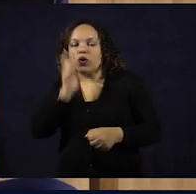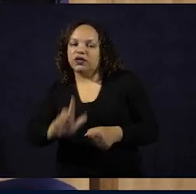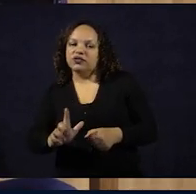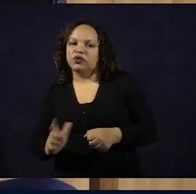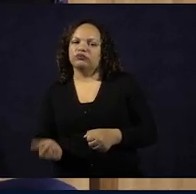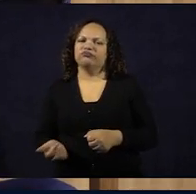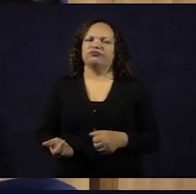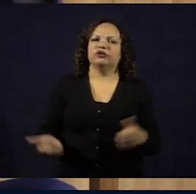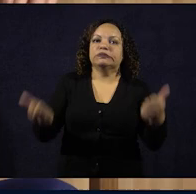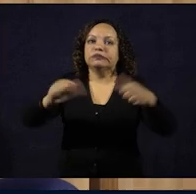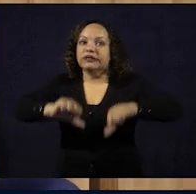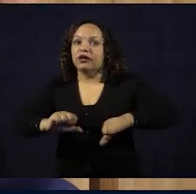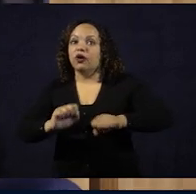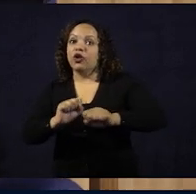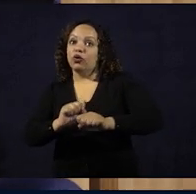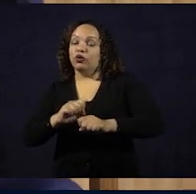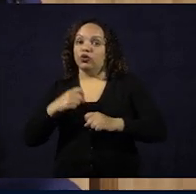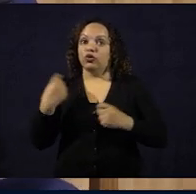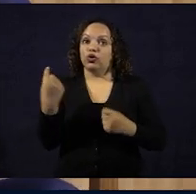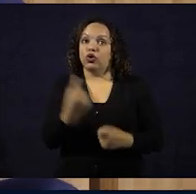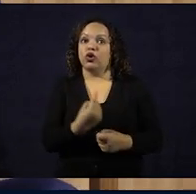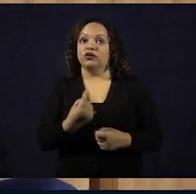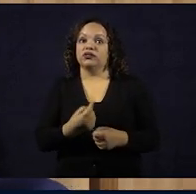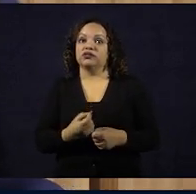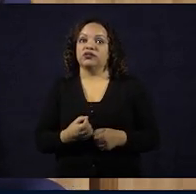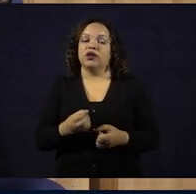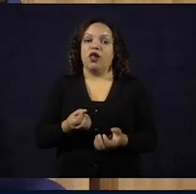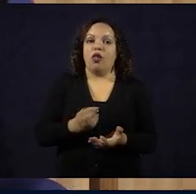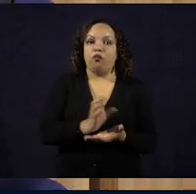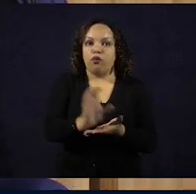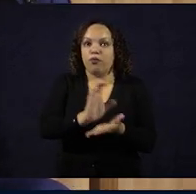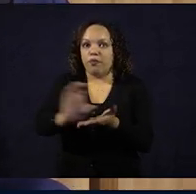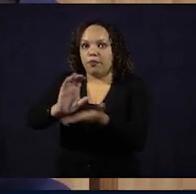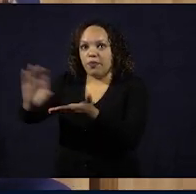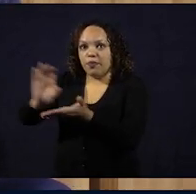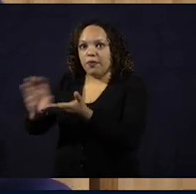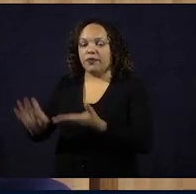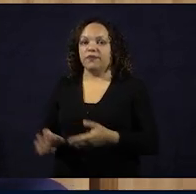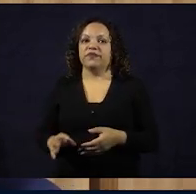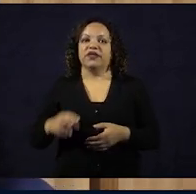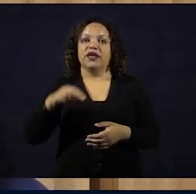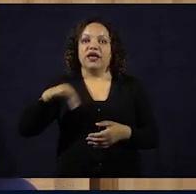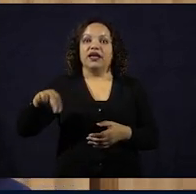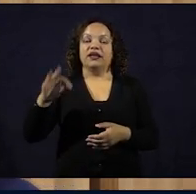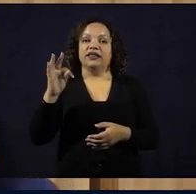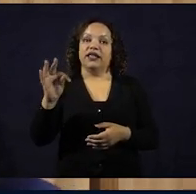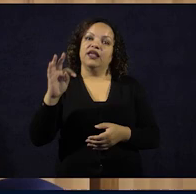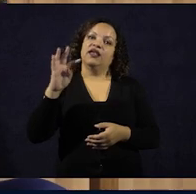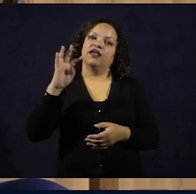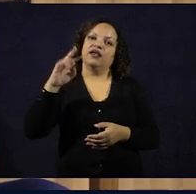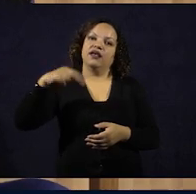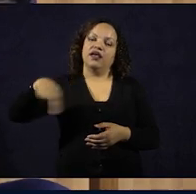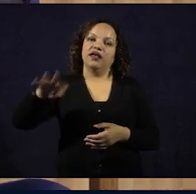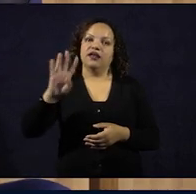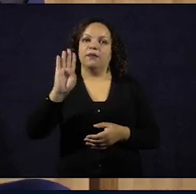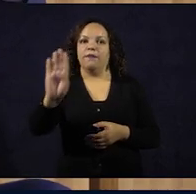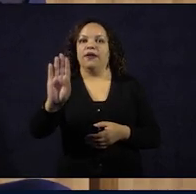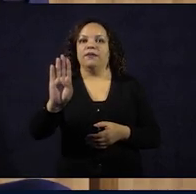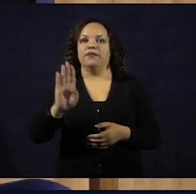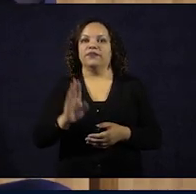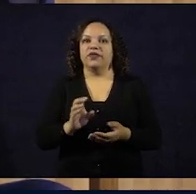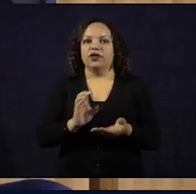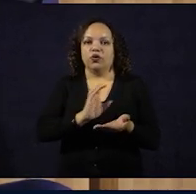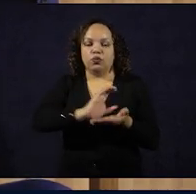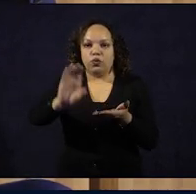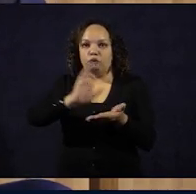quando nós lançamos O Tesouro Nacional a primeira ntnb as emissões foram